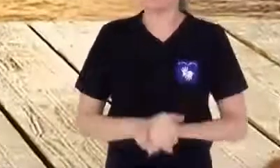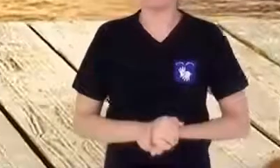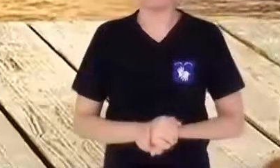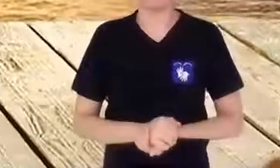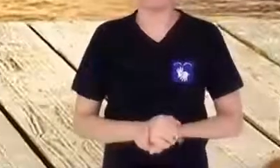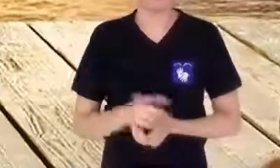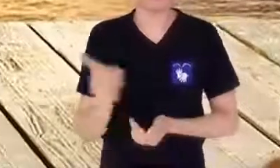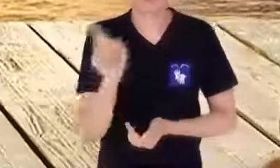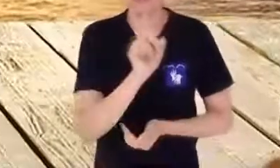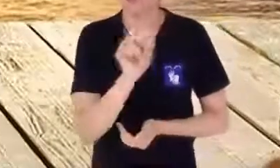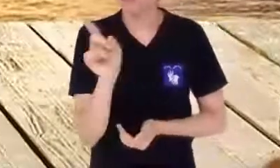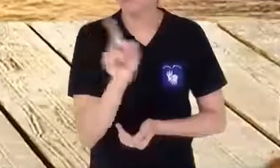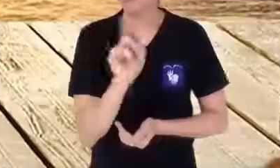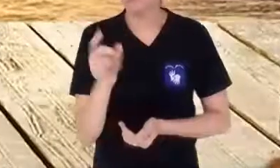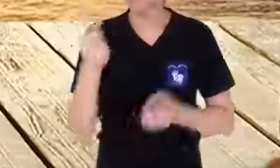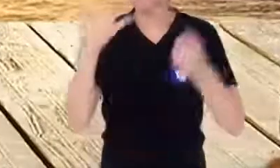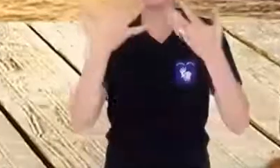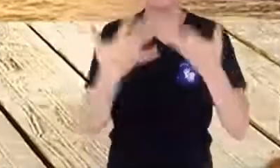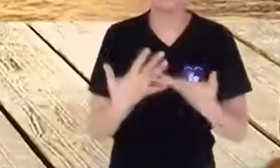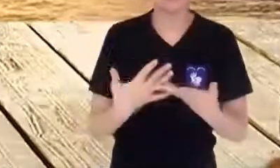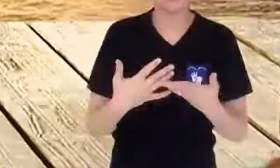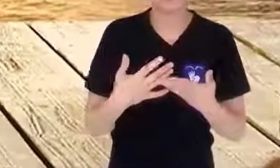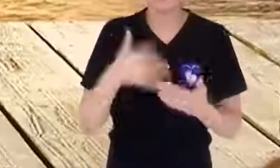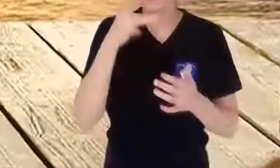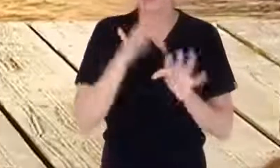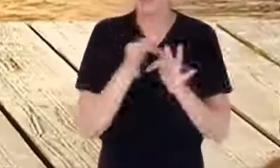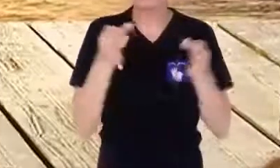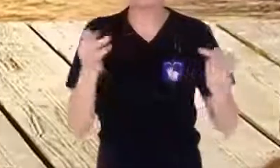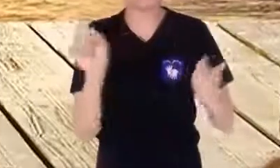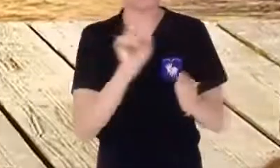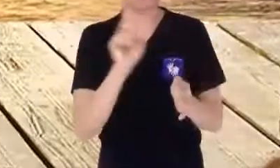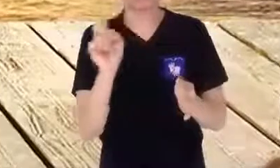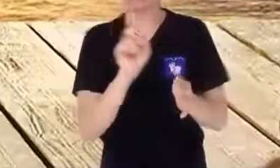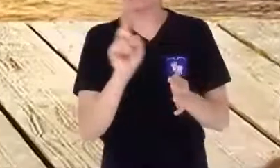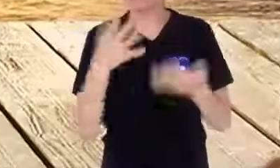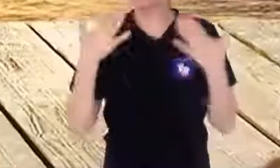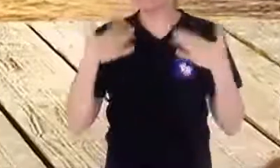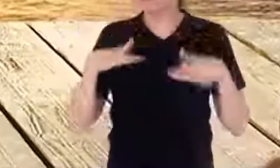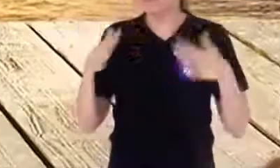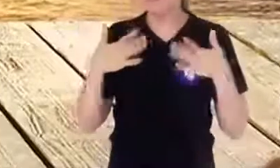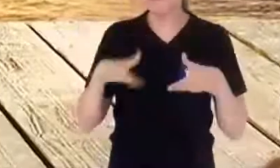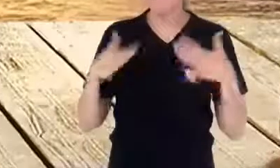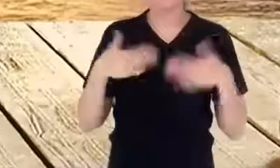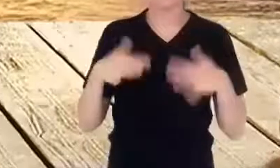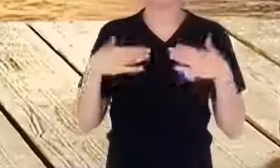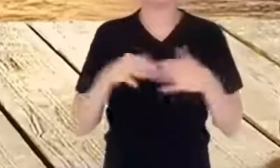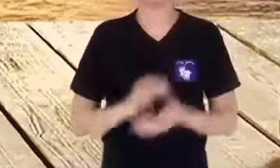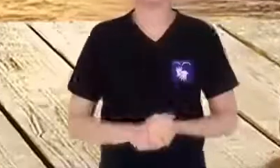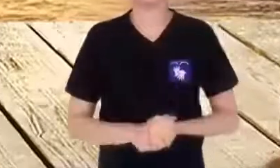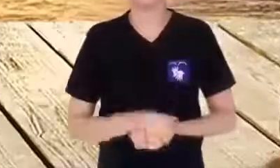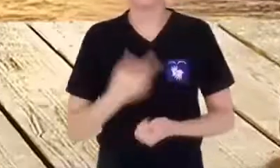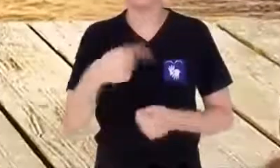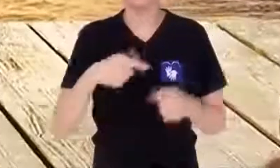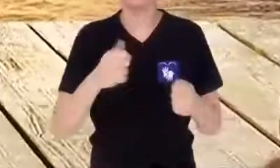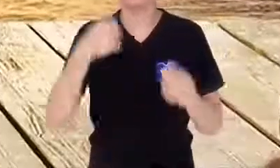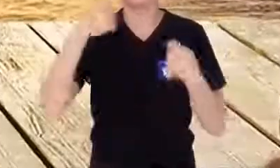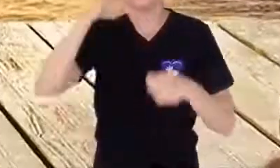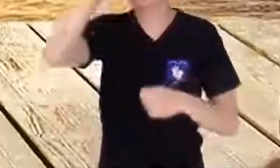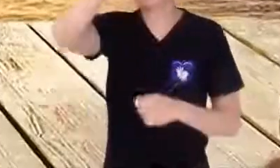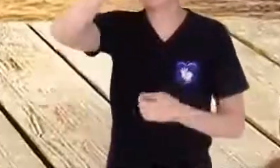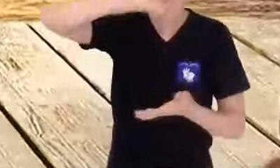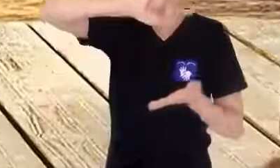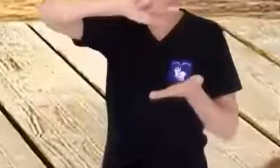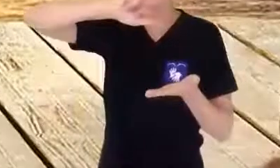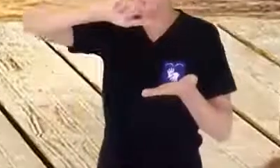eu já falei, você entrou de gaiato nesse navio. Não é assim que se torna um marinheiro, um marujo. Você tem que aprender mais coisas. Você tem que aprender sobre os